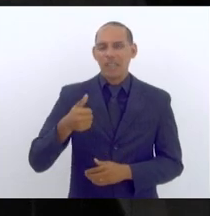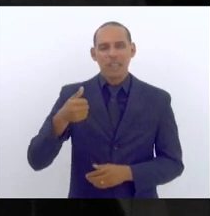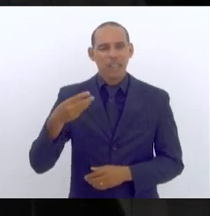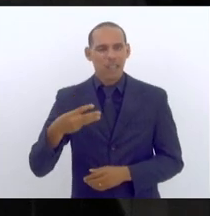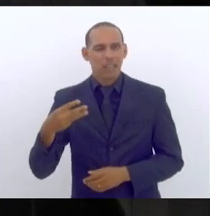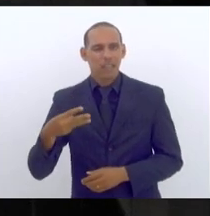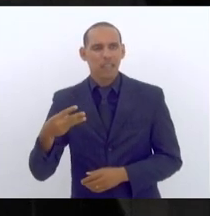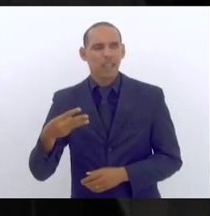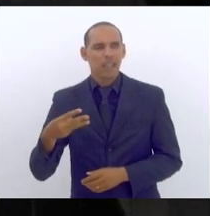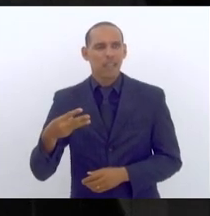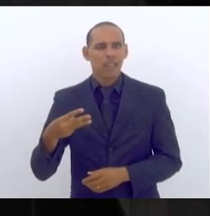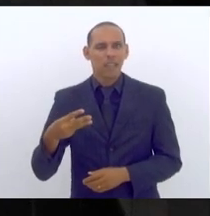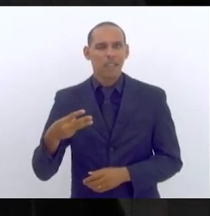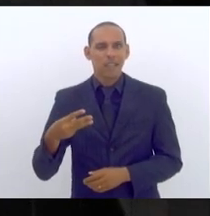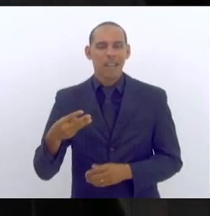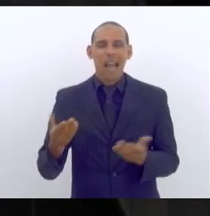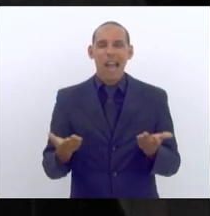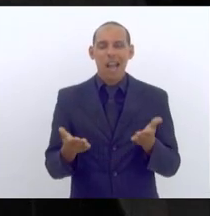legislatura